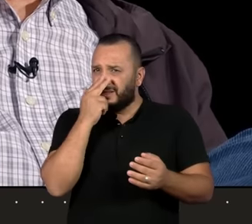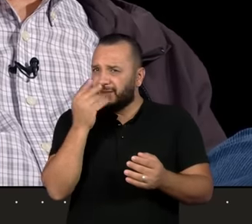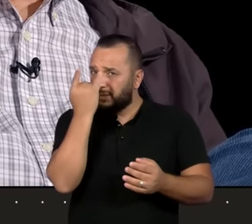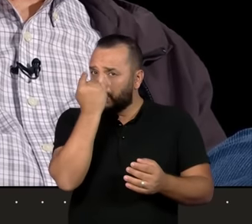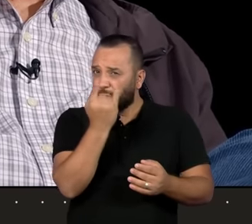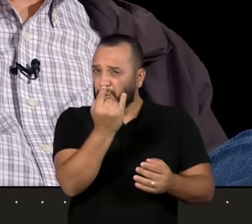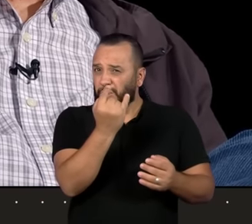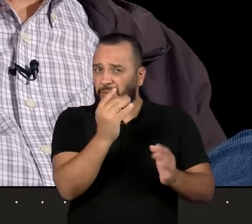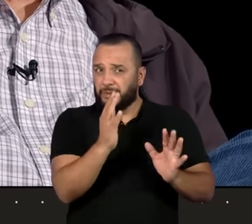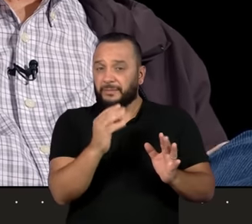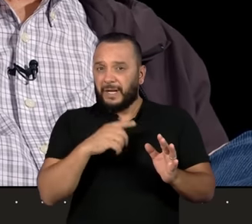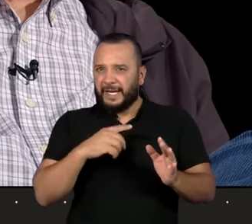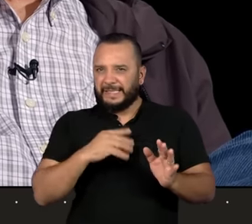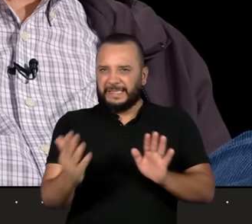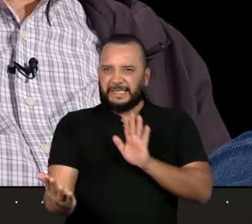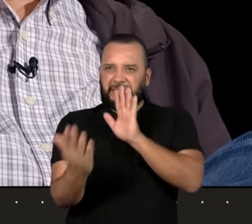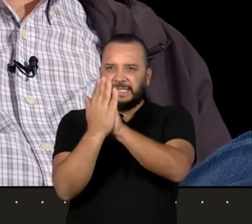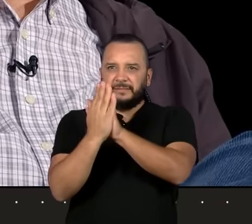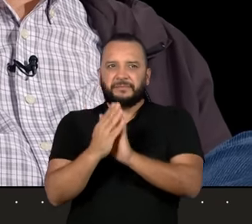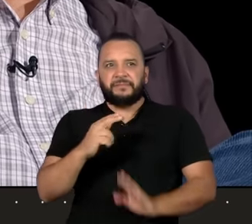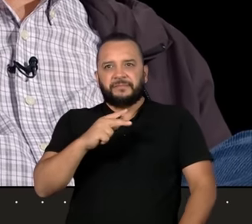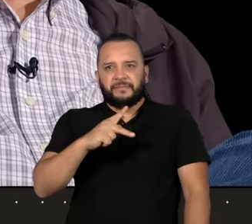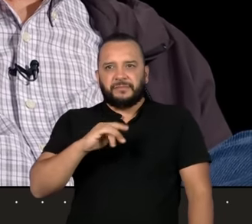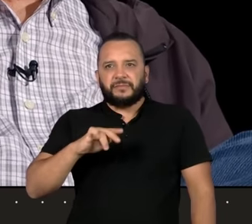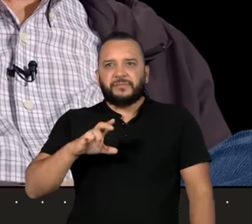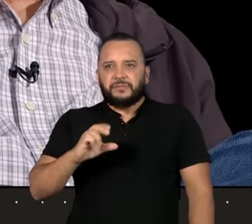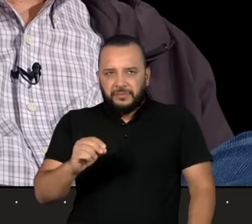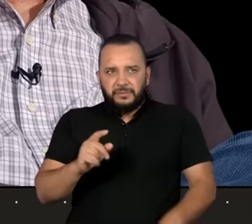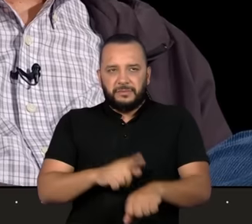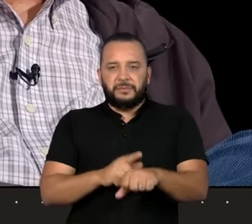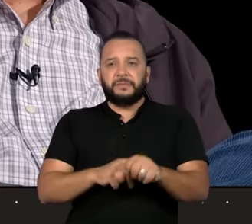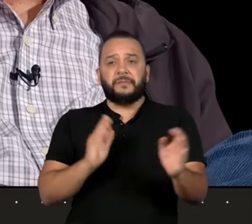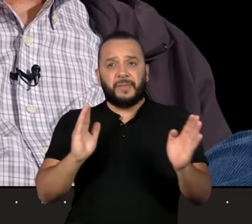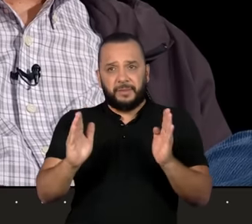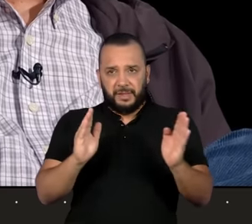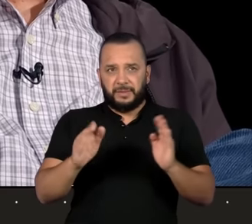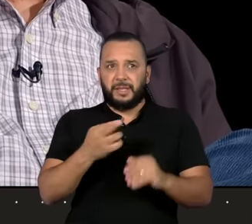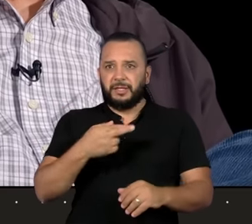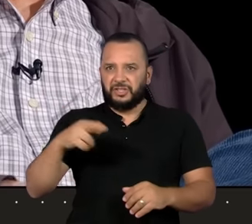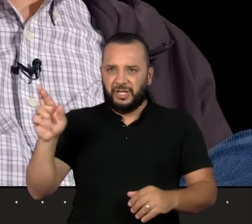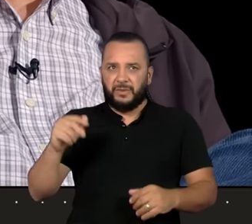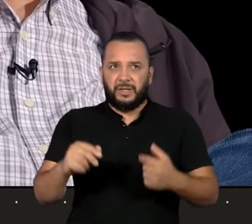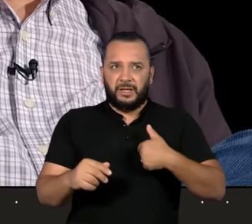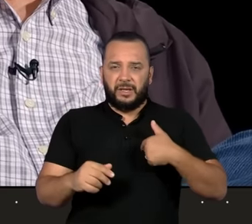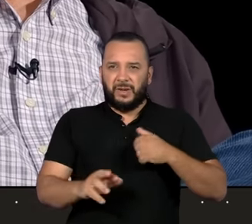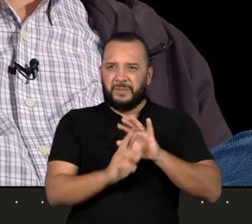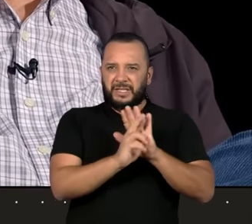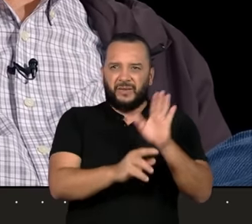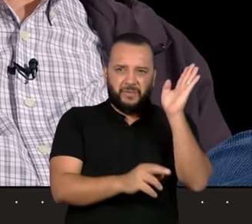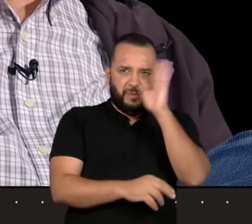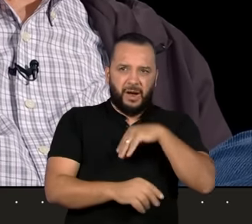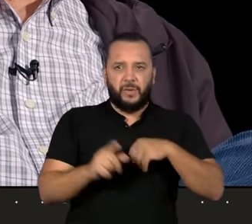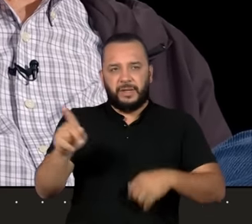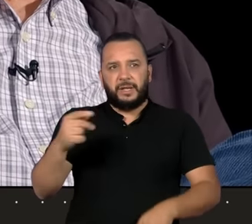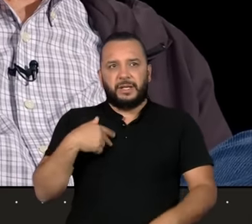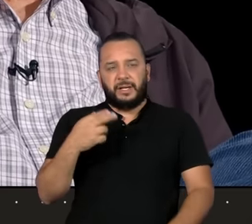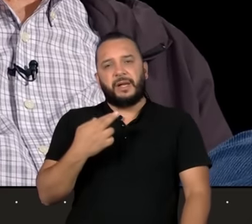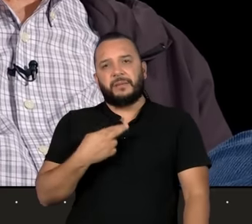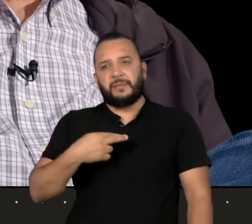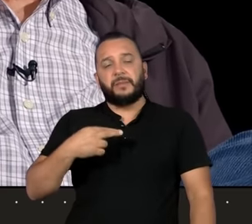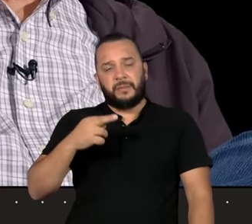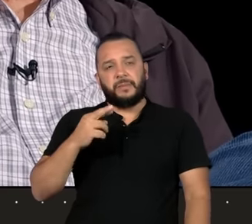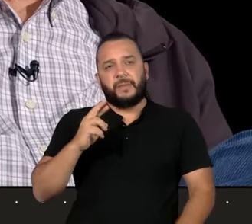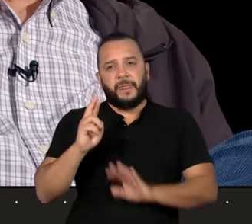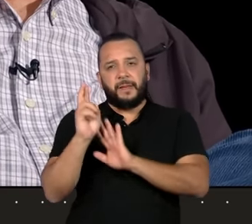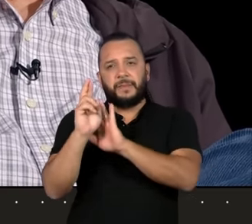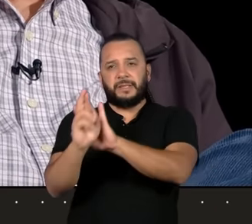ter o confronto com o Paulo, porque a gente era do mesmo templo, da mesma religião, eu representava isso e ele representava aquilo